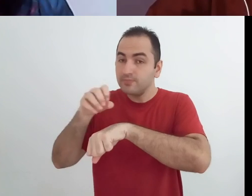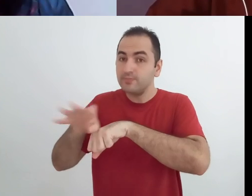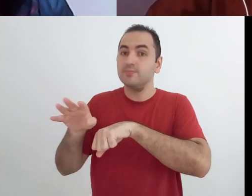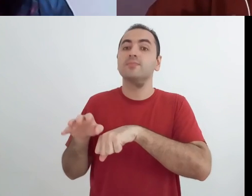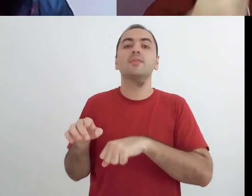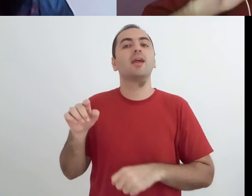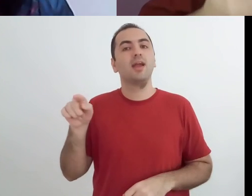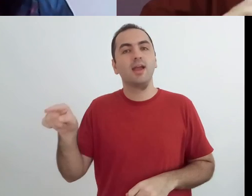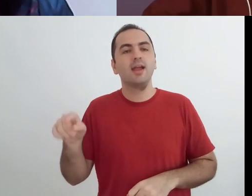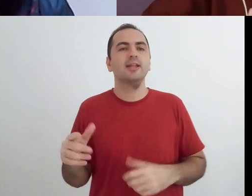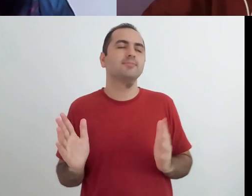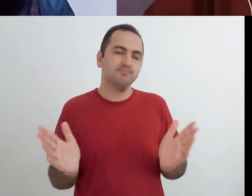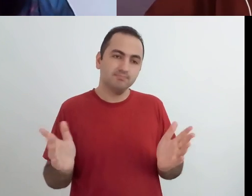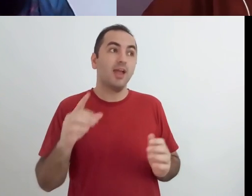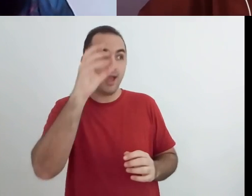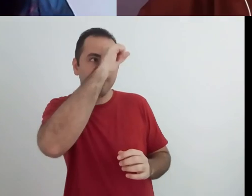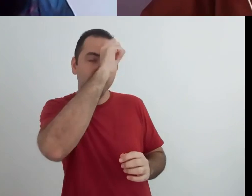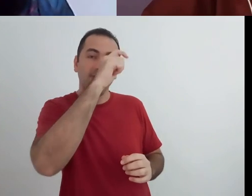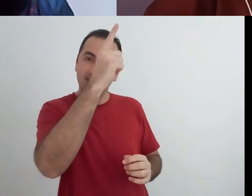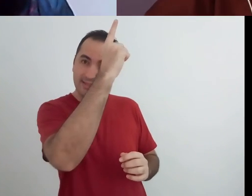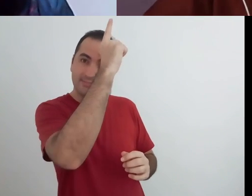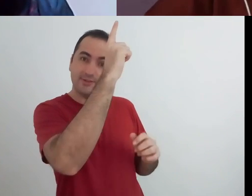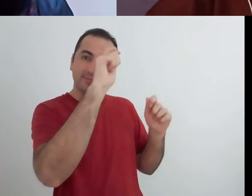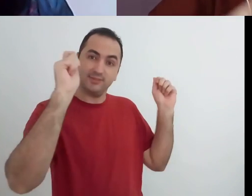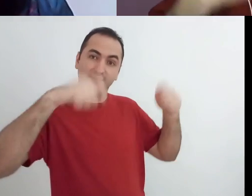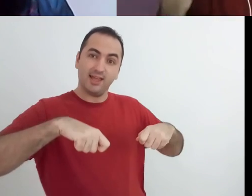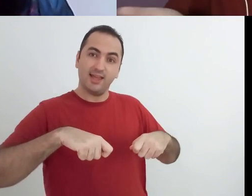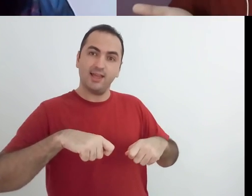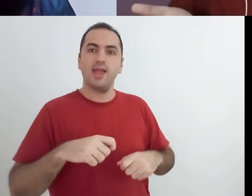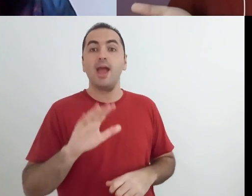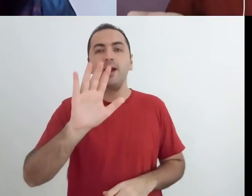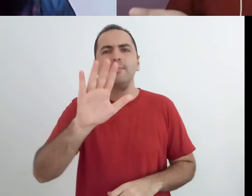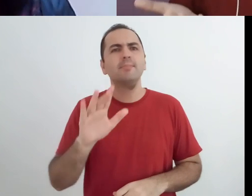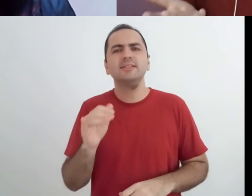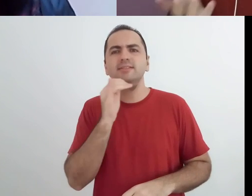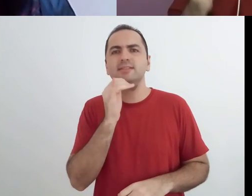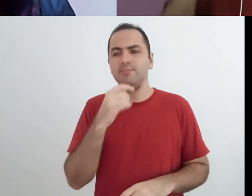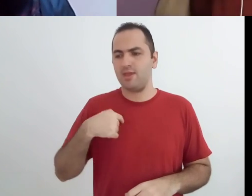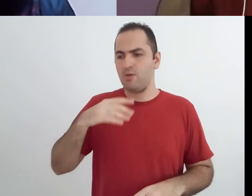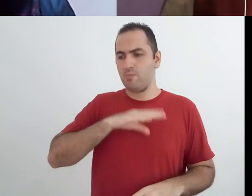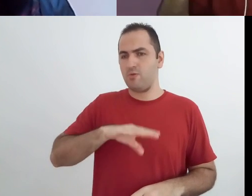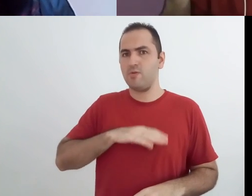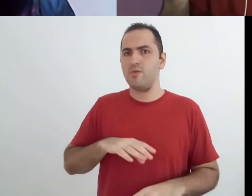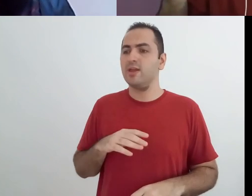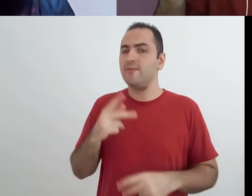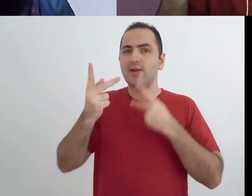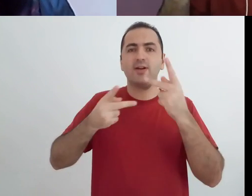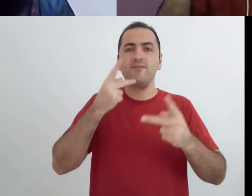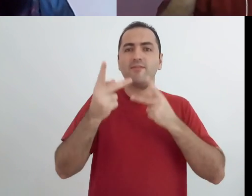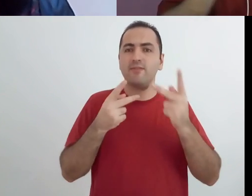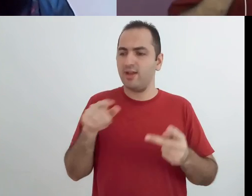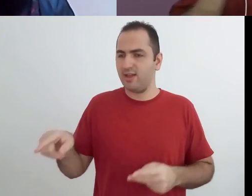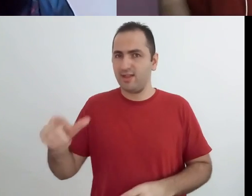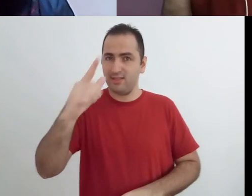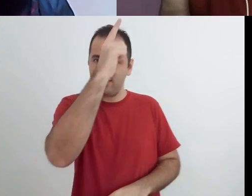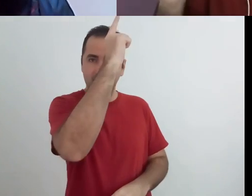criança, né? Agora, se ela só fala em português, a criança nunca vai aprender alemão. Agora, a criança que é surda, ela nunca vai ter a possibilidade de aprender português.